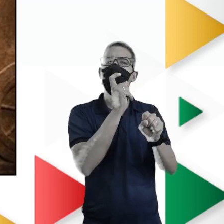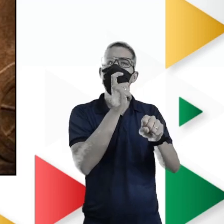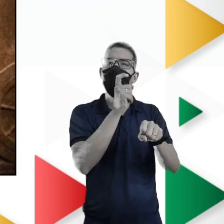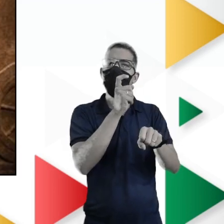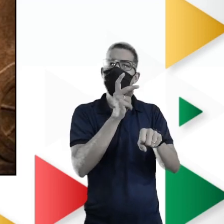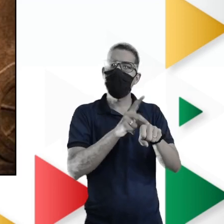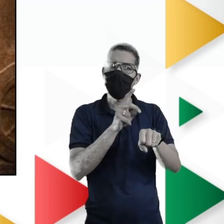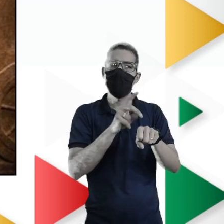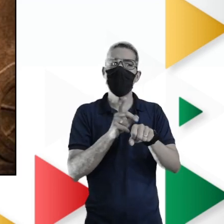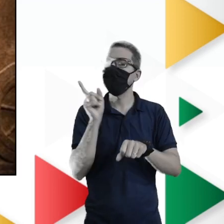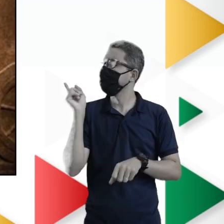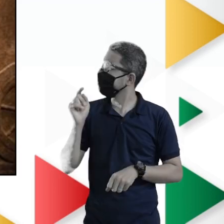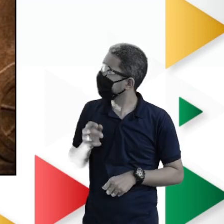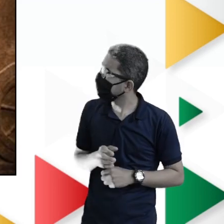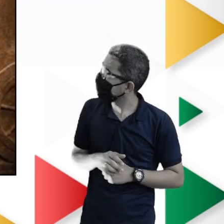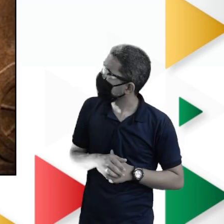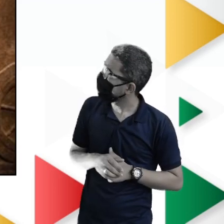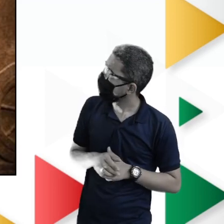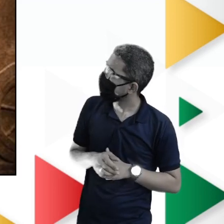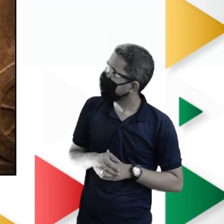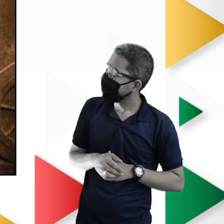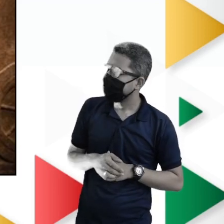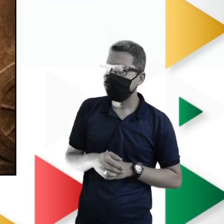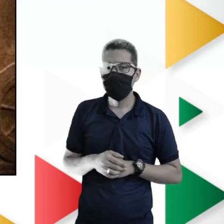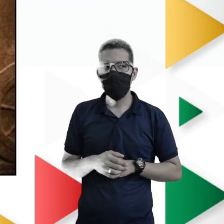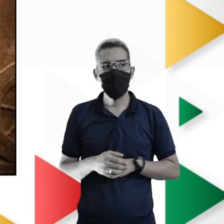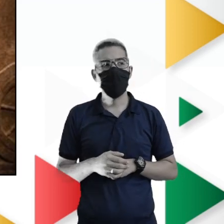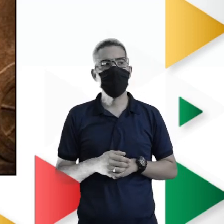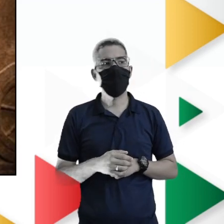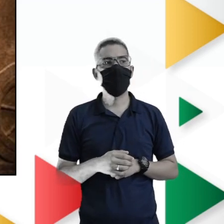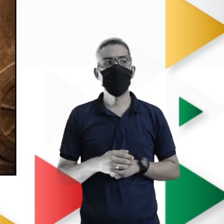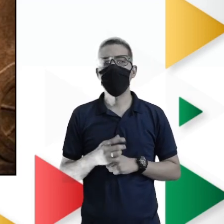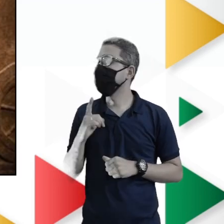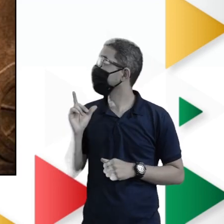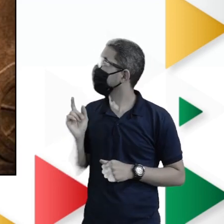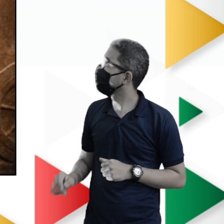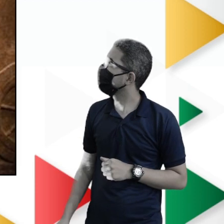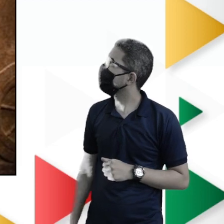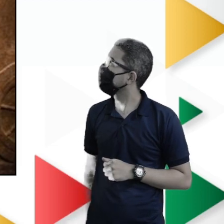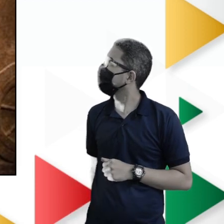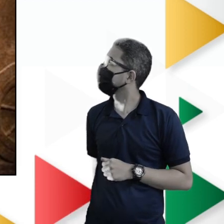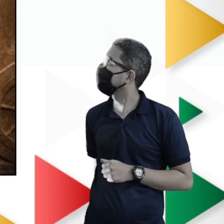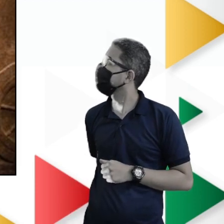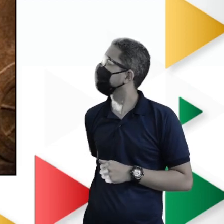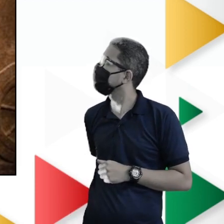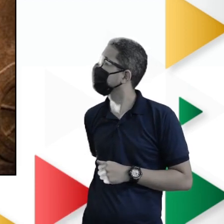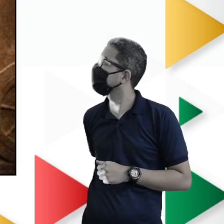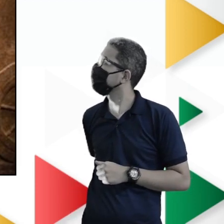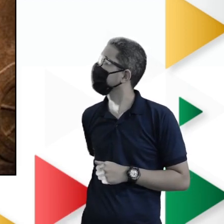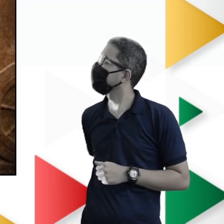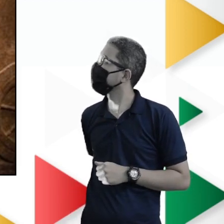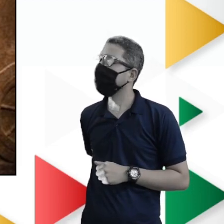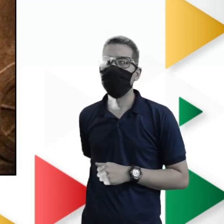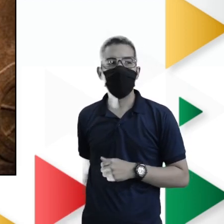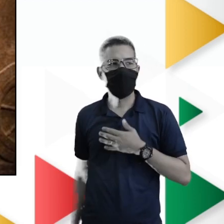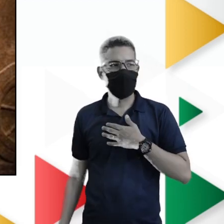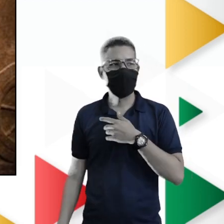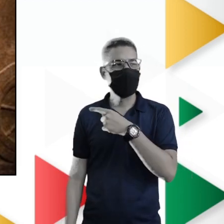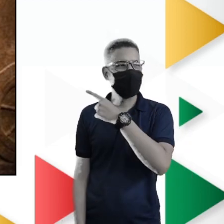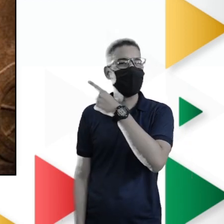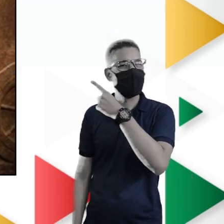E sobrou para a gente exatamente a gente conhecer isso. Vou fazer essa animação que eu adoro. Segue comigo aí. Olha que legal. Gostou aí,